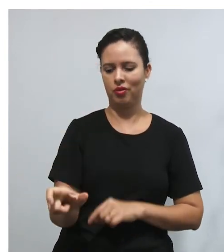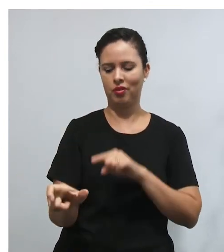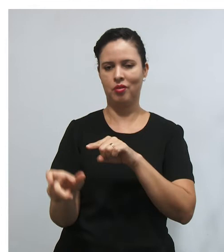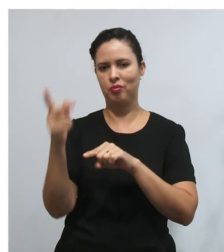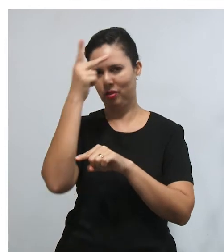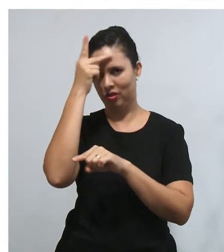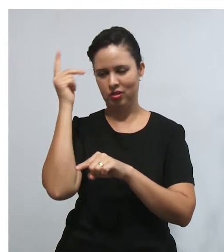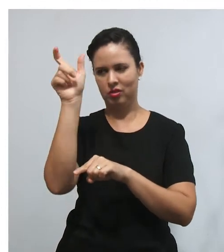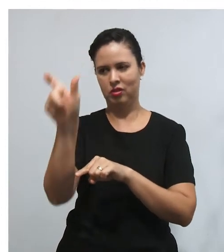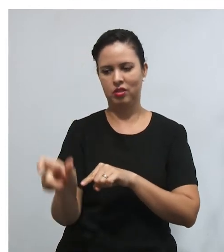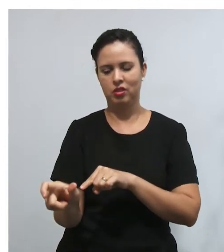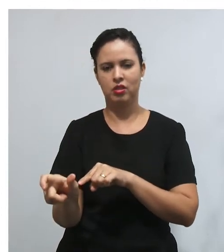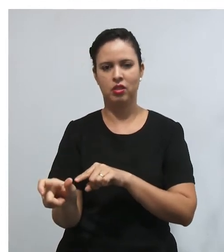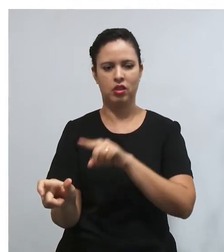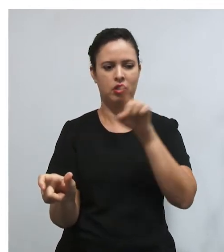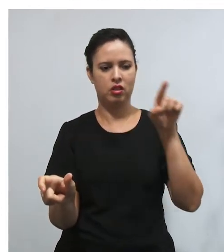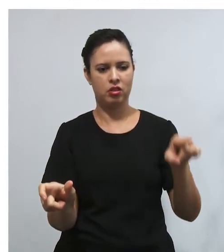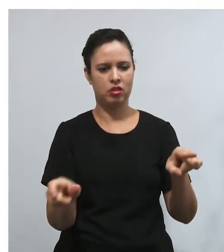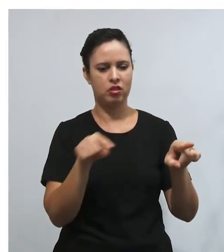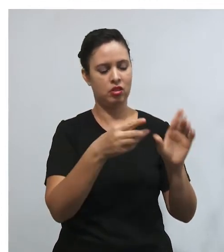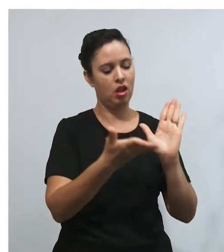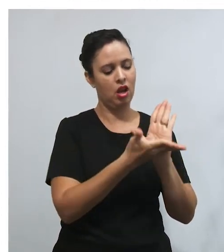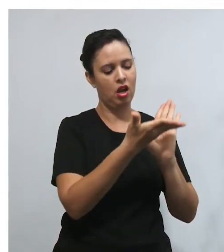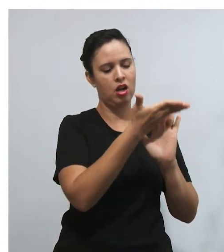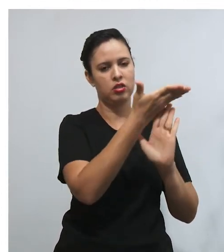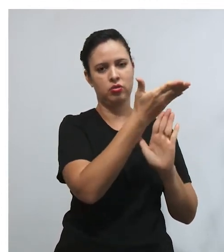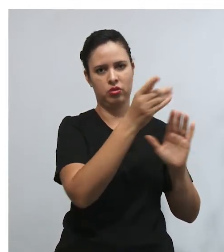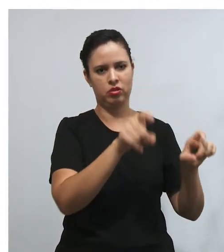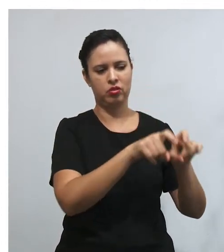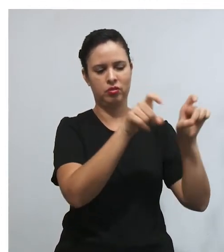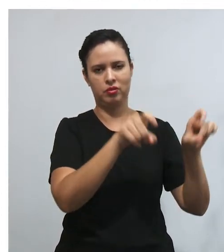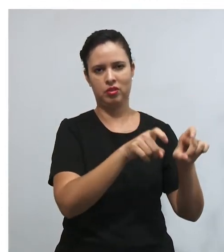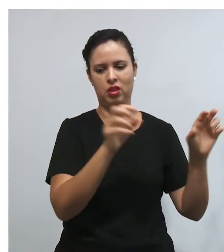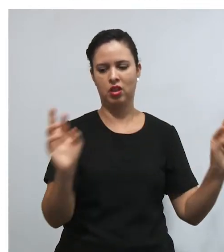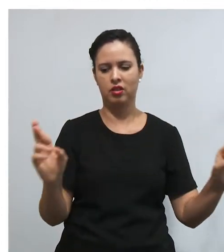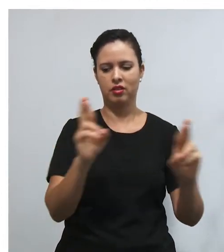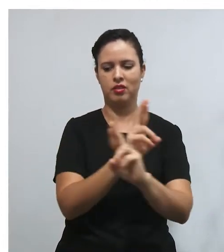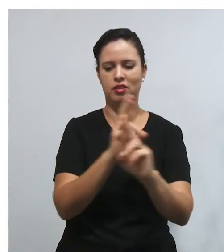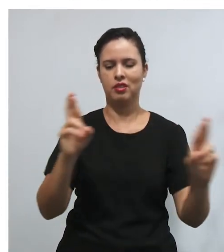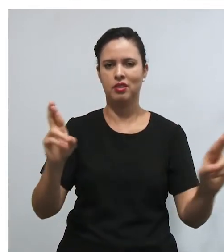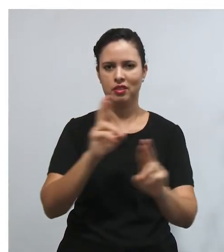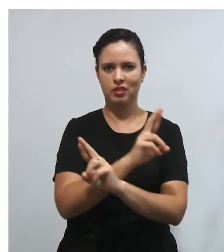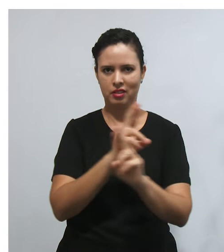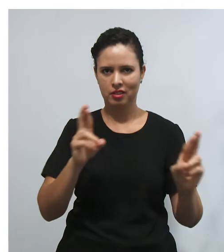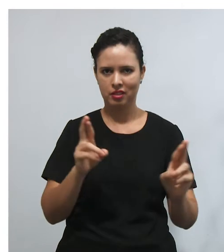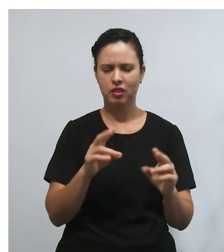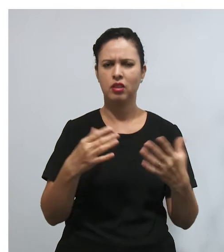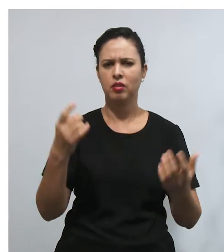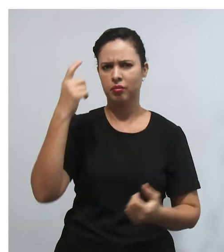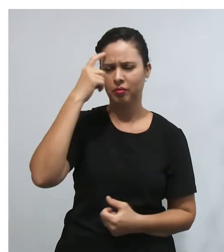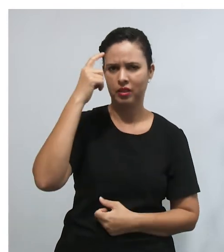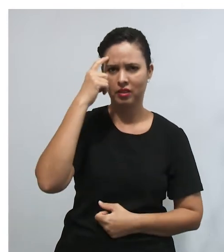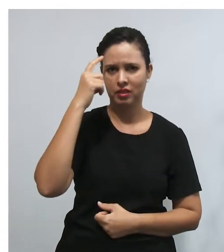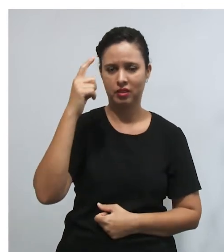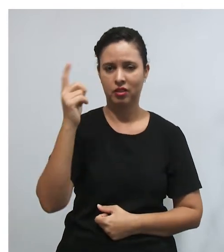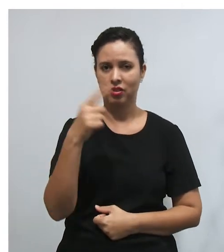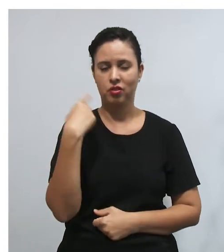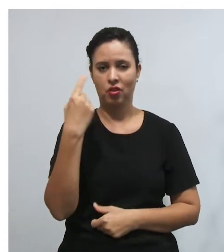do usuário com o hardware do computador. Imagina se a gente tivesse que trabalhar diretamente com o